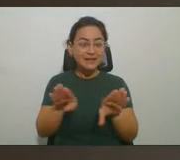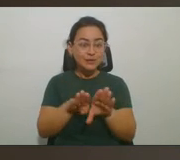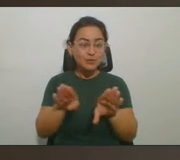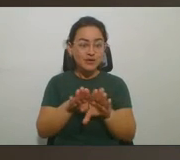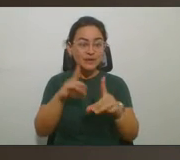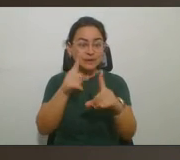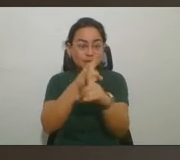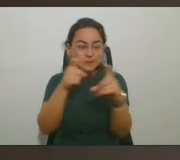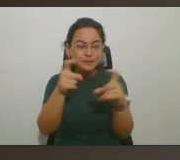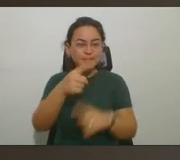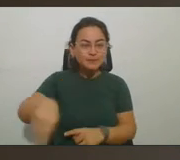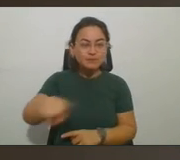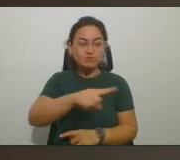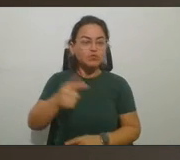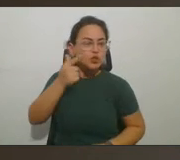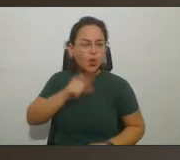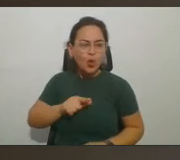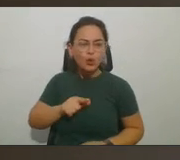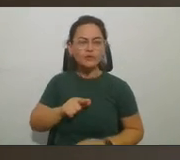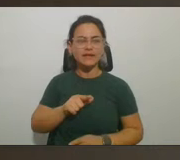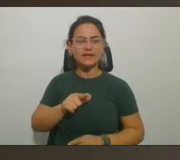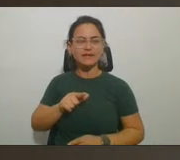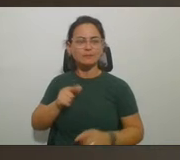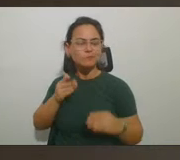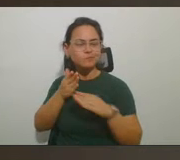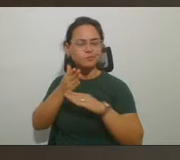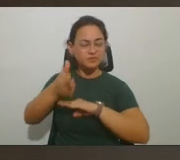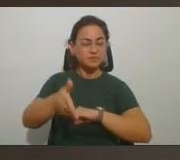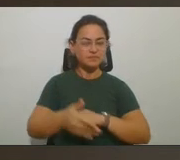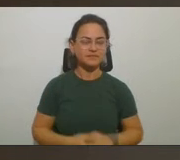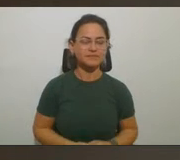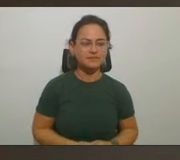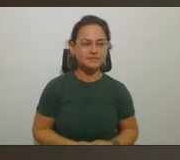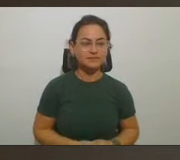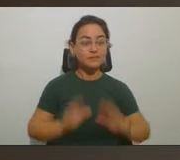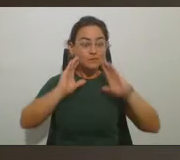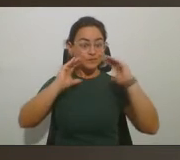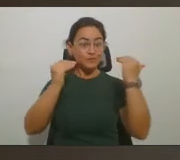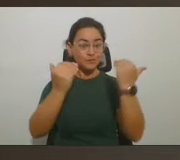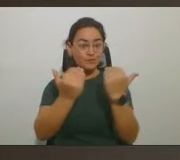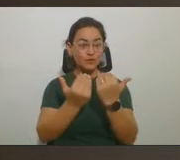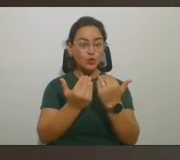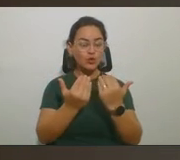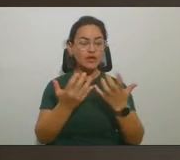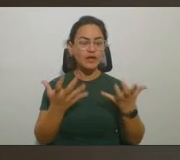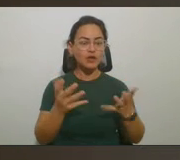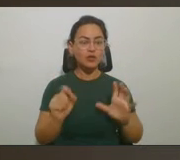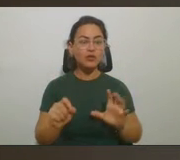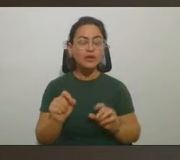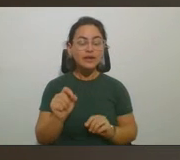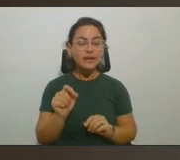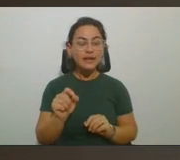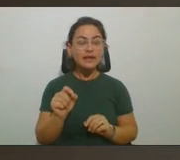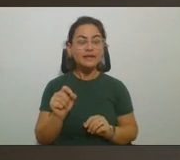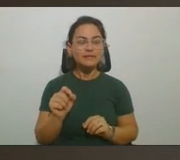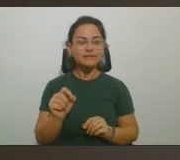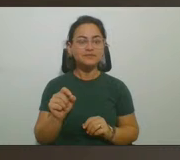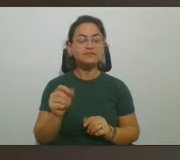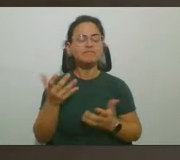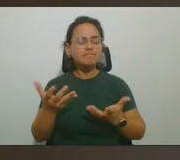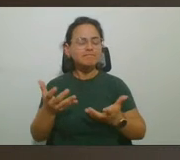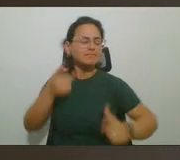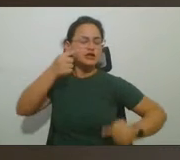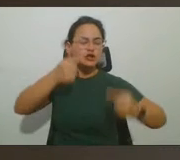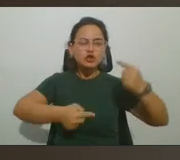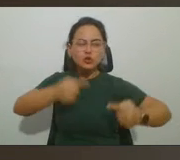essa travessia. Um congresso que se propõe desde a sua primeira edição a mover discussões